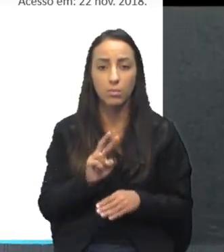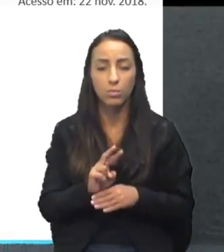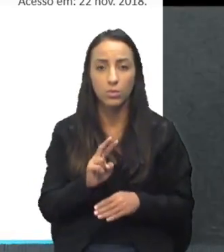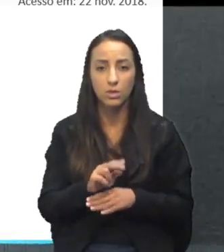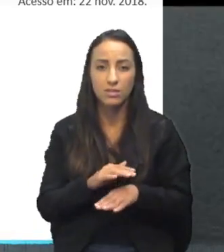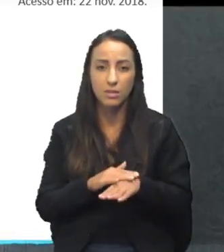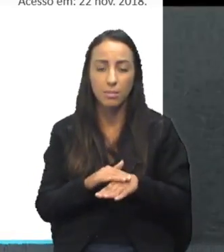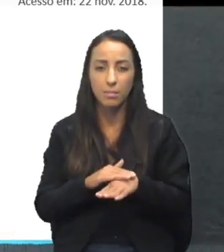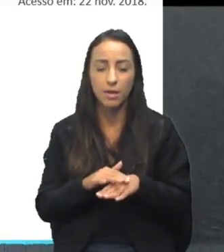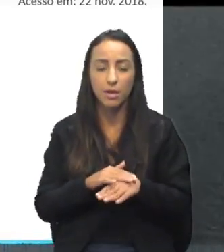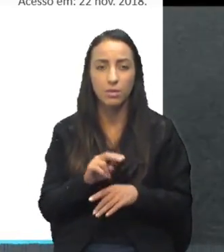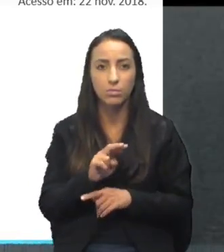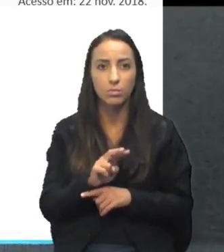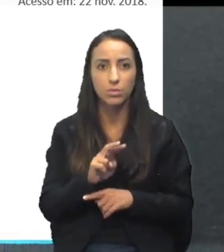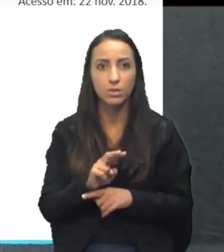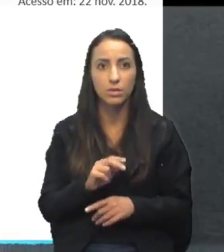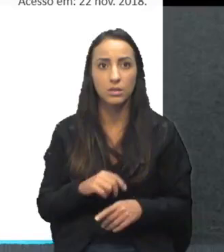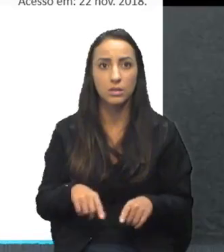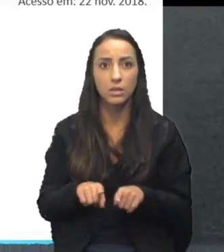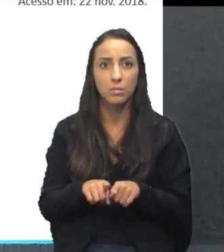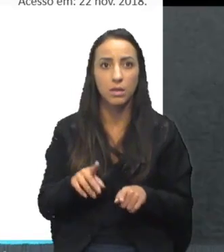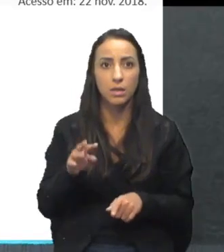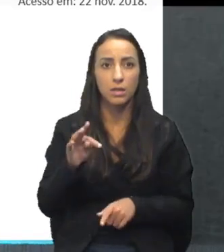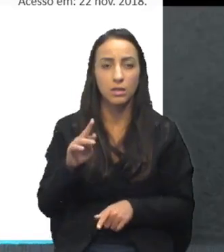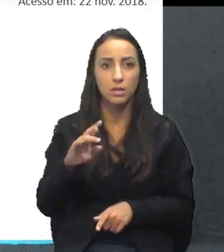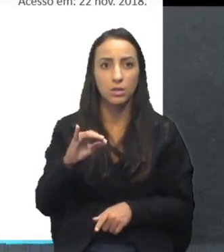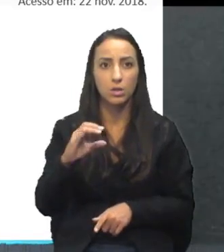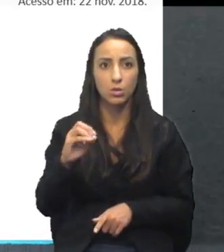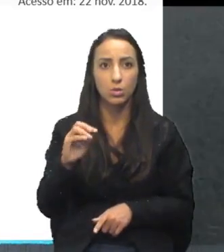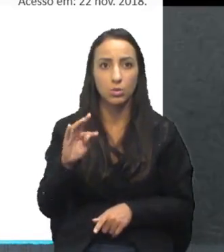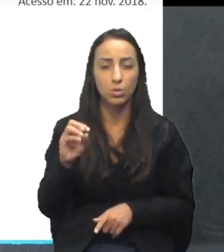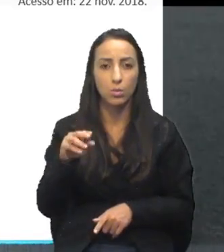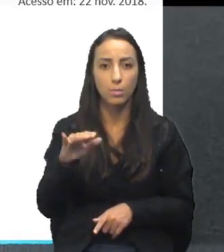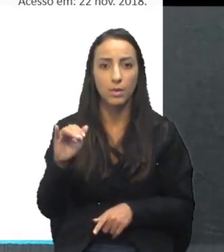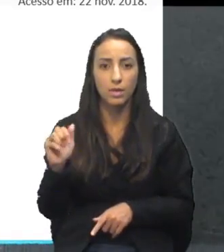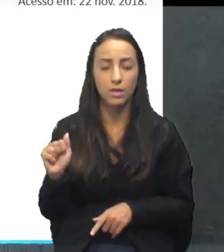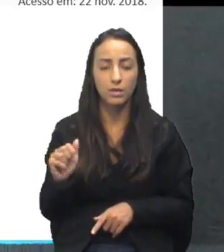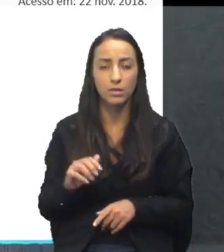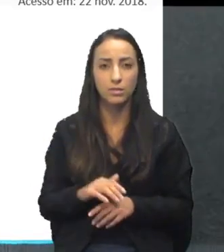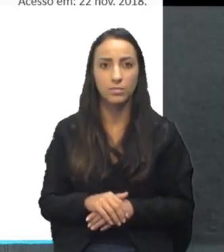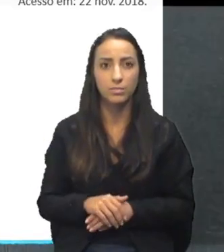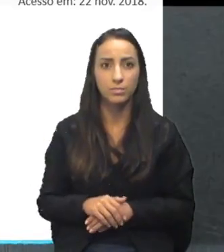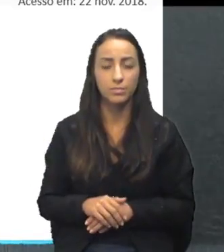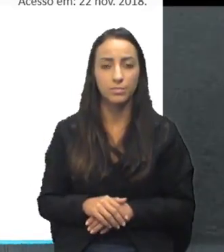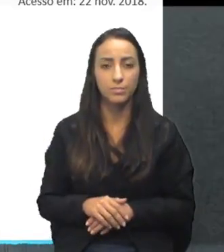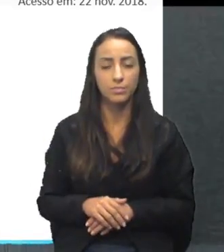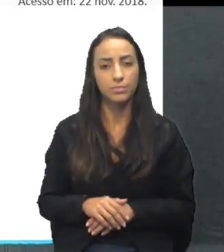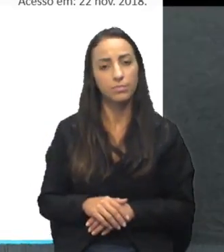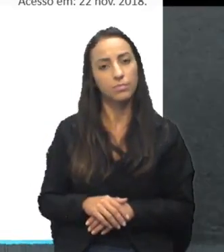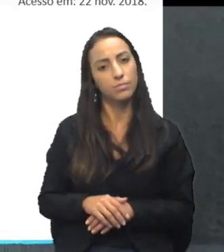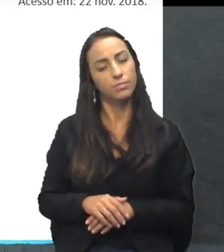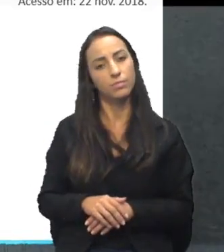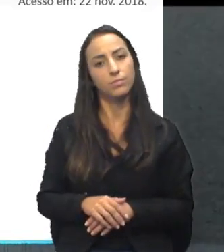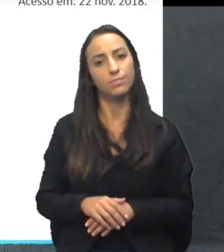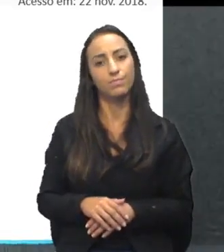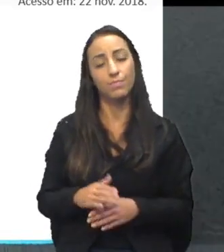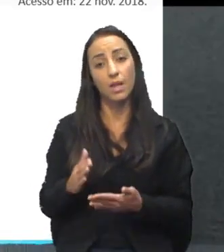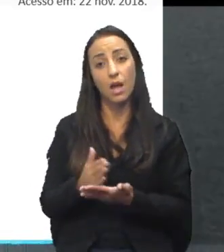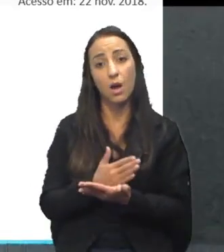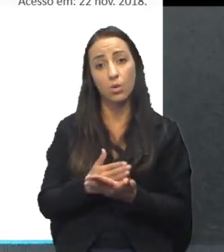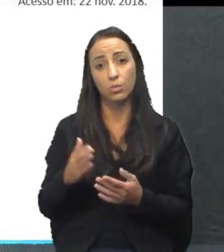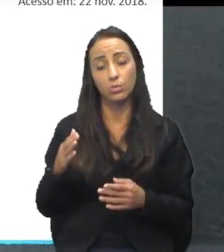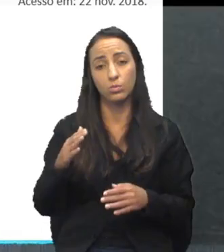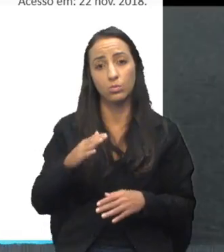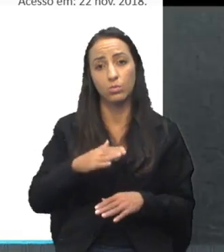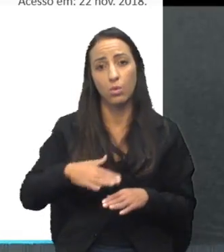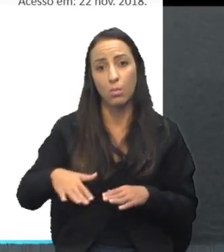da pele, na realização, então, de tricotomia. Em alguns momentos é necessário fazer